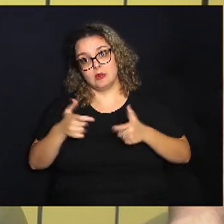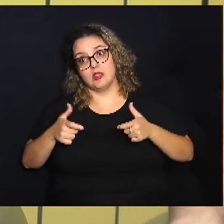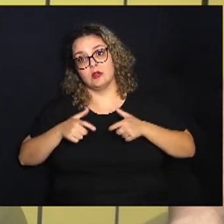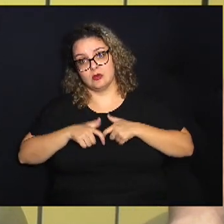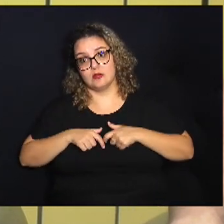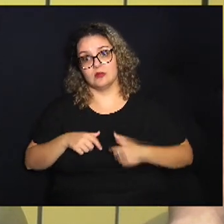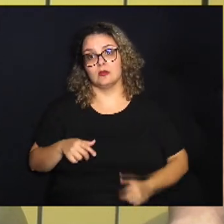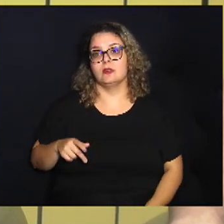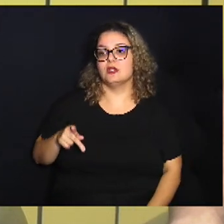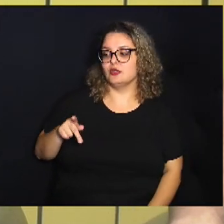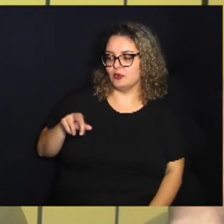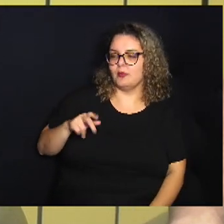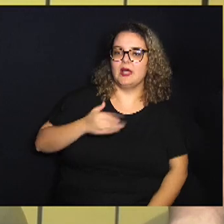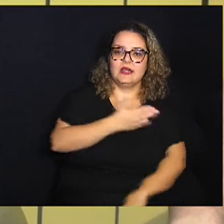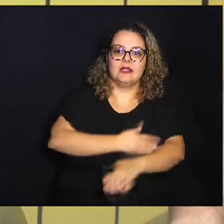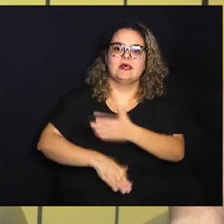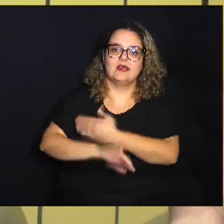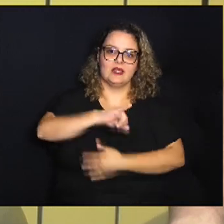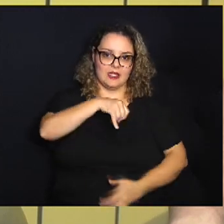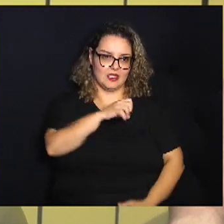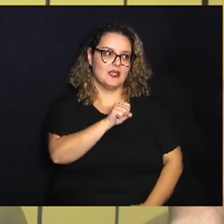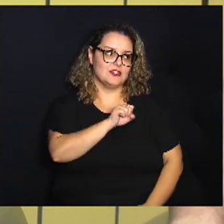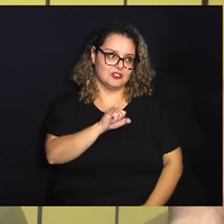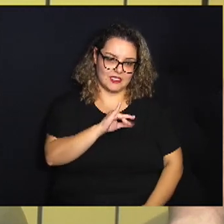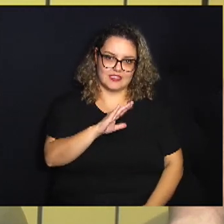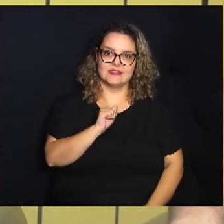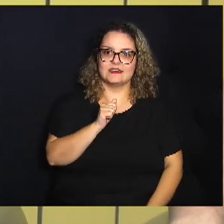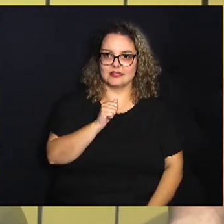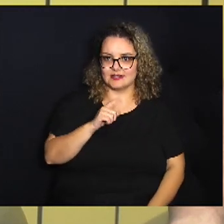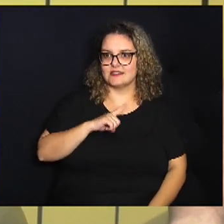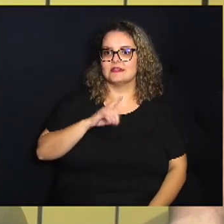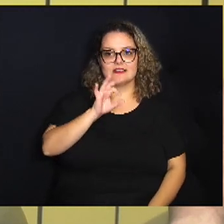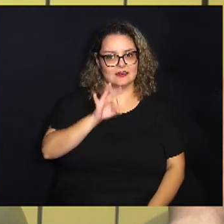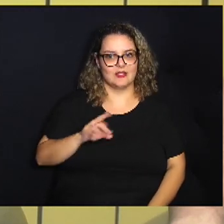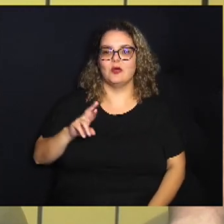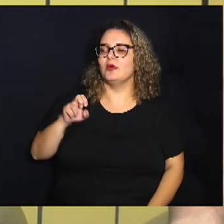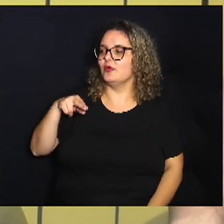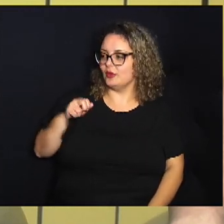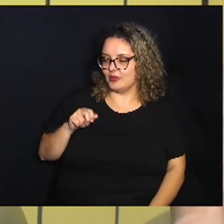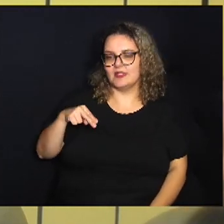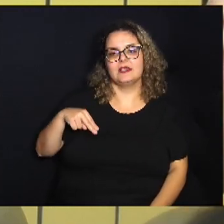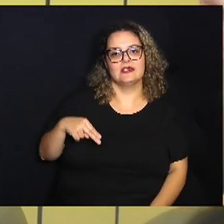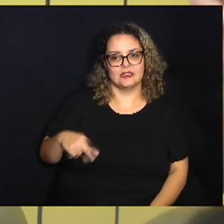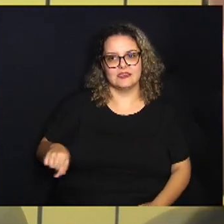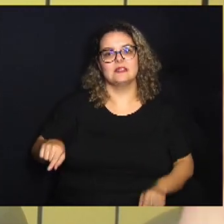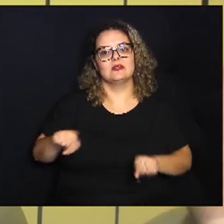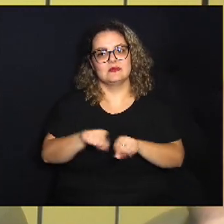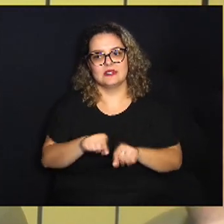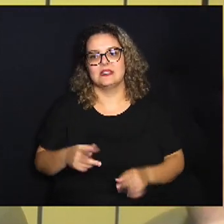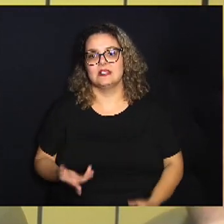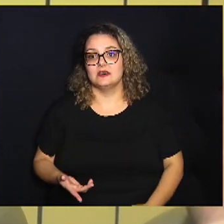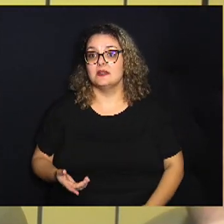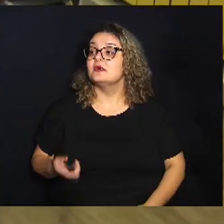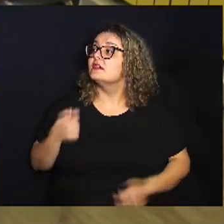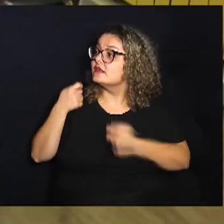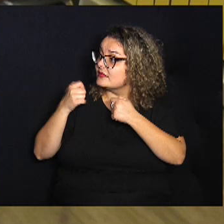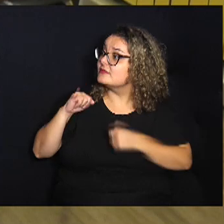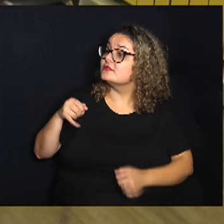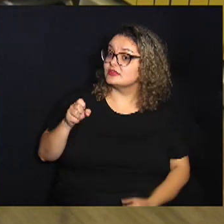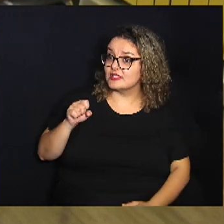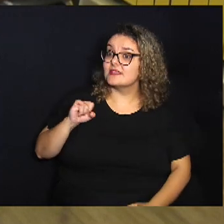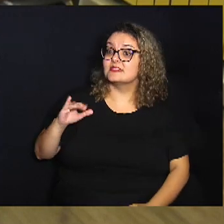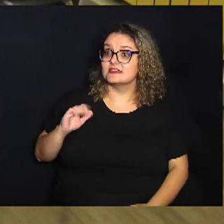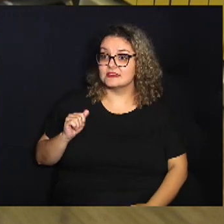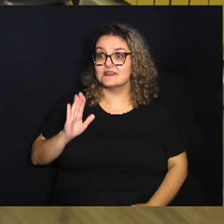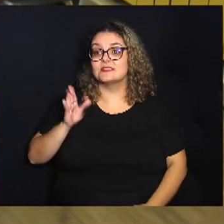no para... Tem a Jéssica Messali, que tem muita chance, o Ronan Cordeiro, que tem chance também, assim. Já entrevistei a Jéssica. Já entrevistou a